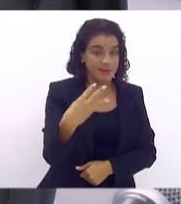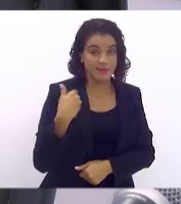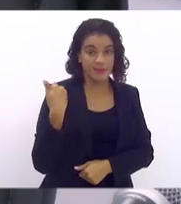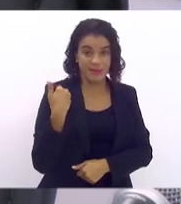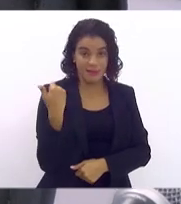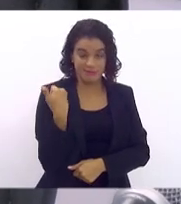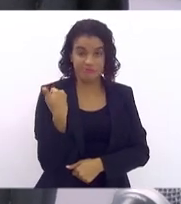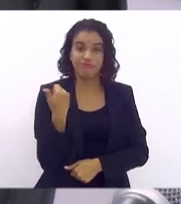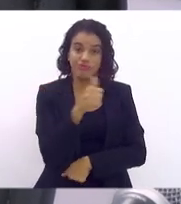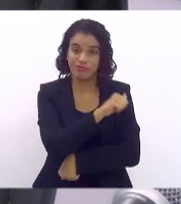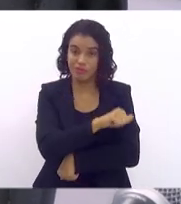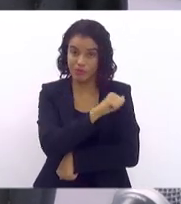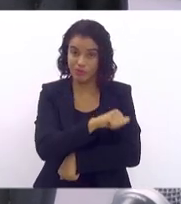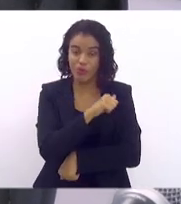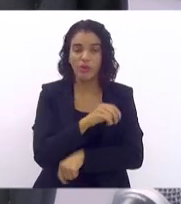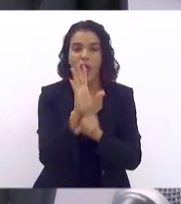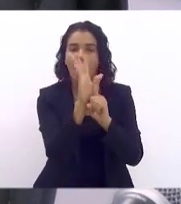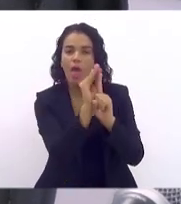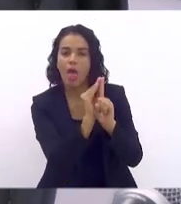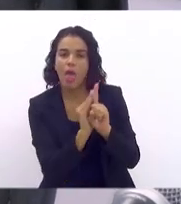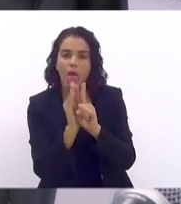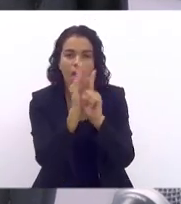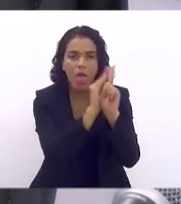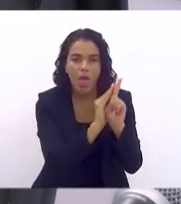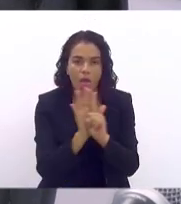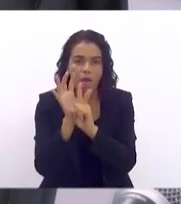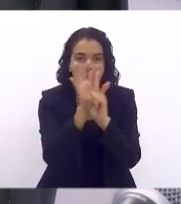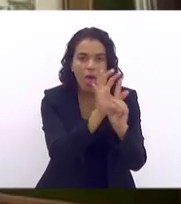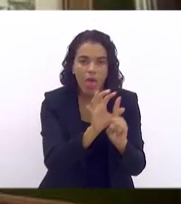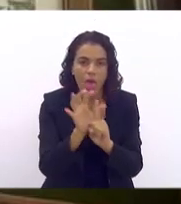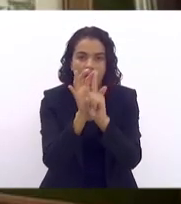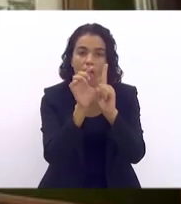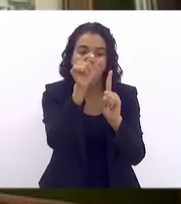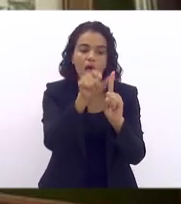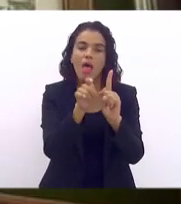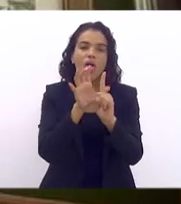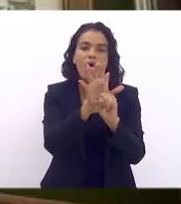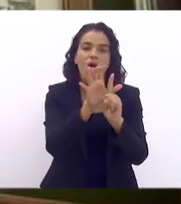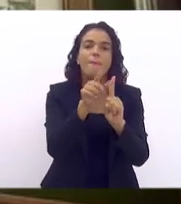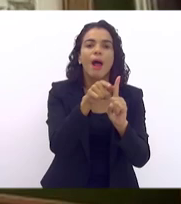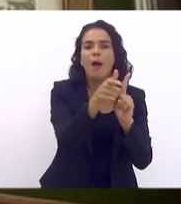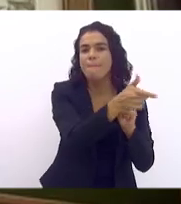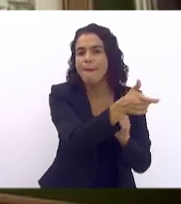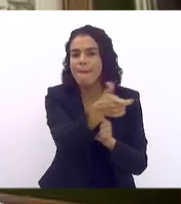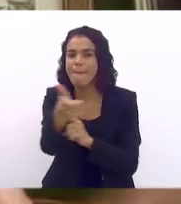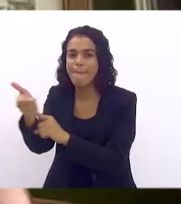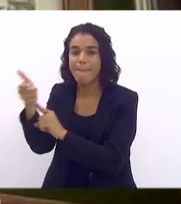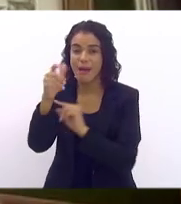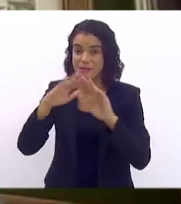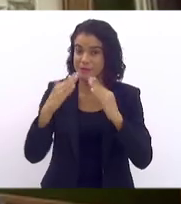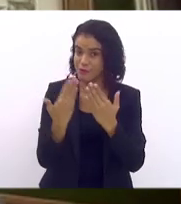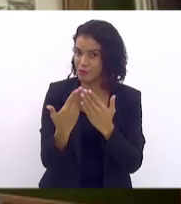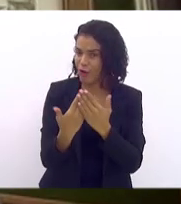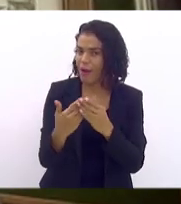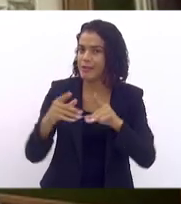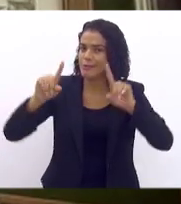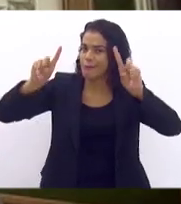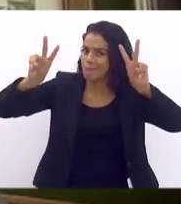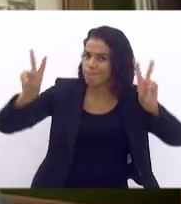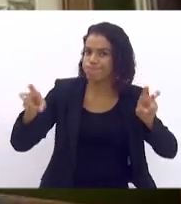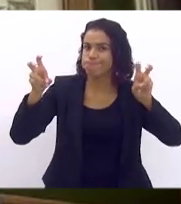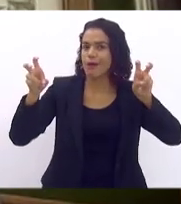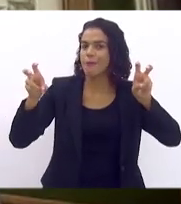Janeiro que está sendo aliciada para promover um massacre numa escola. E aí eu acho que a gente precisa abrir um parênteses